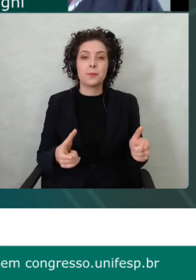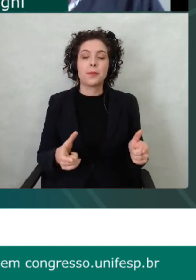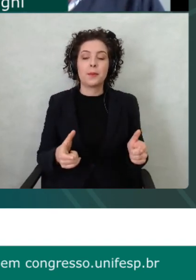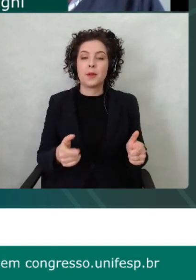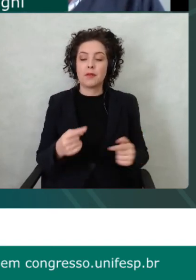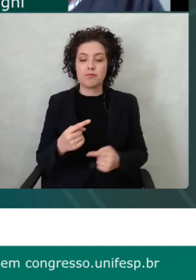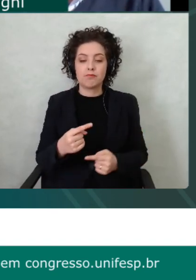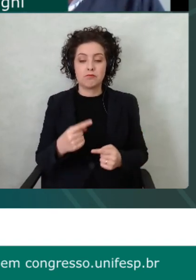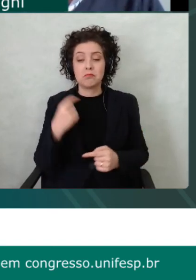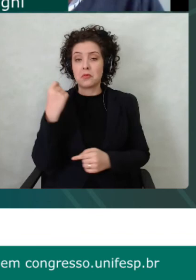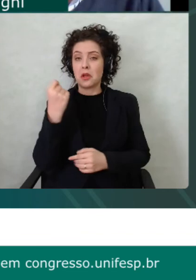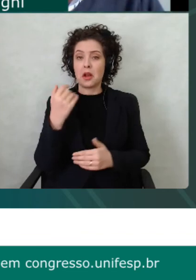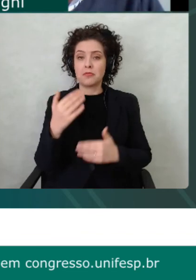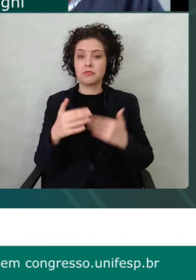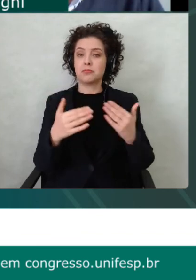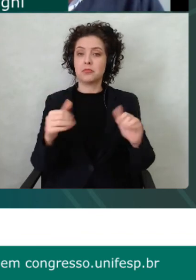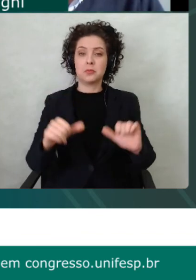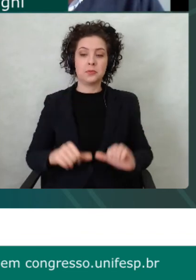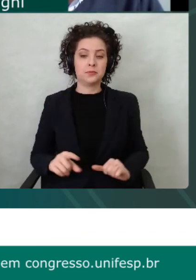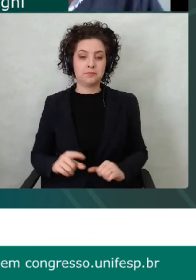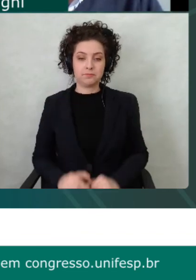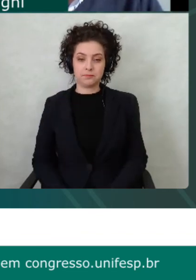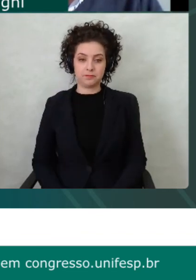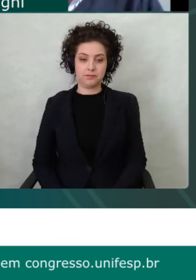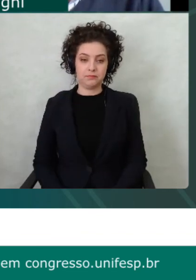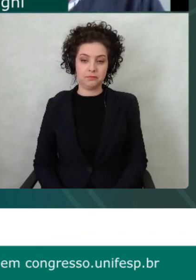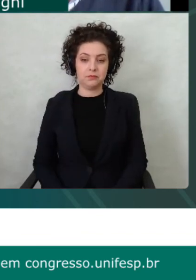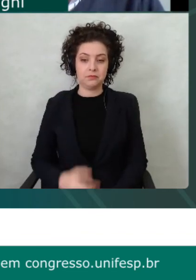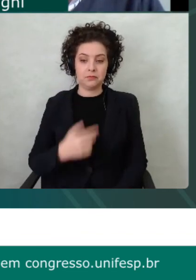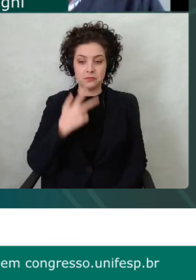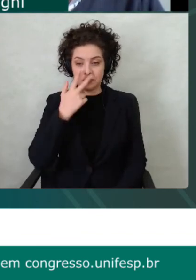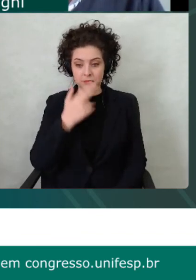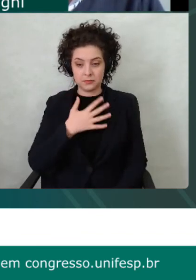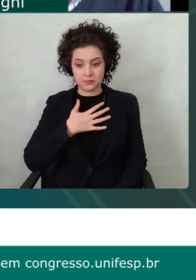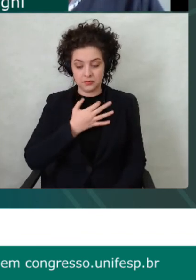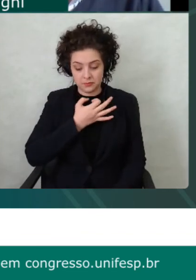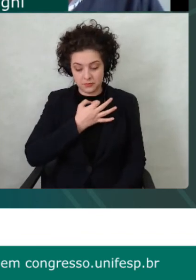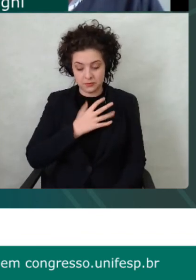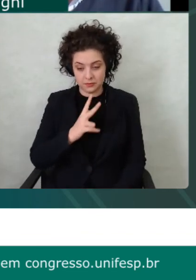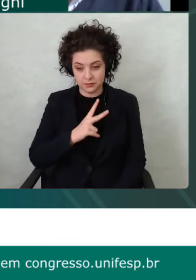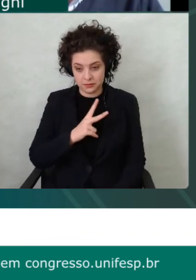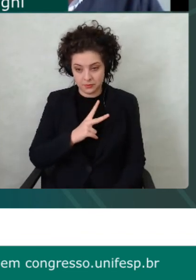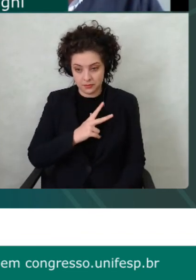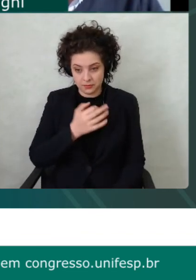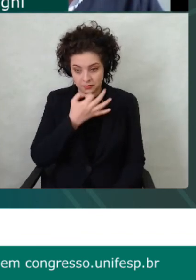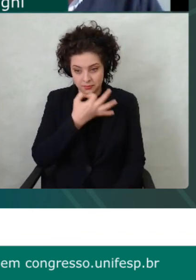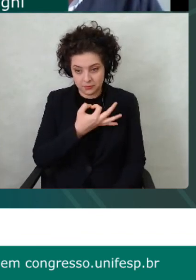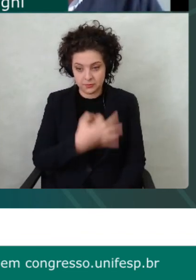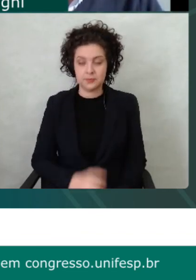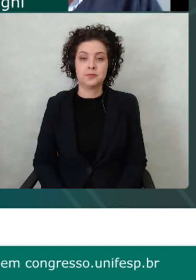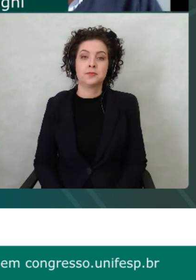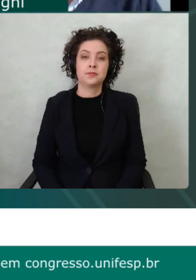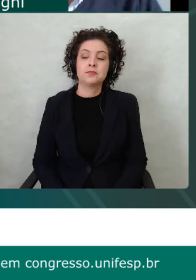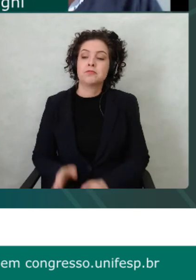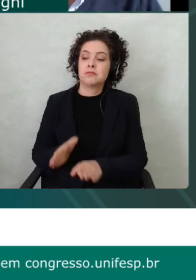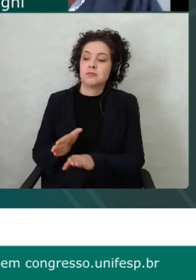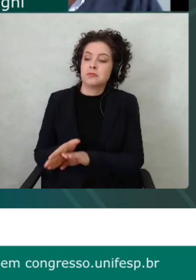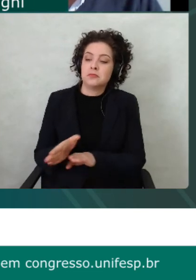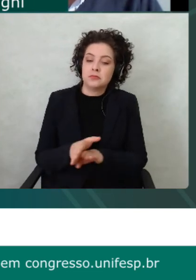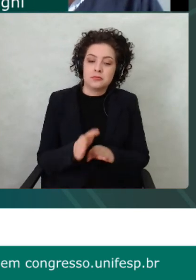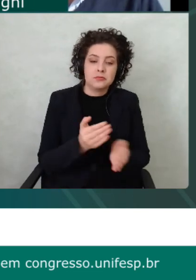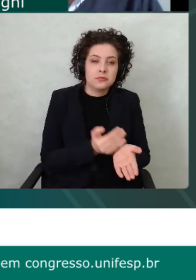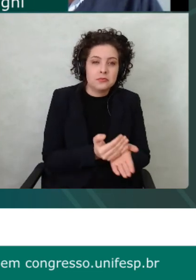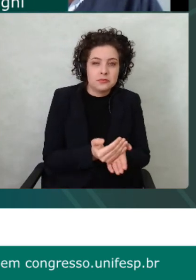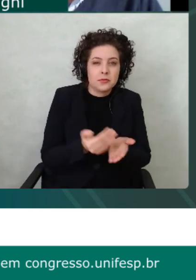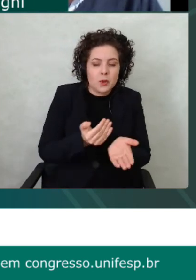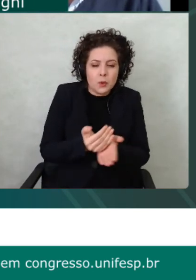grave, eu acho que talvez, isso é uma opinião pessoal, seria a indicação precoce naqueles indivíduos de maior